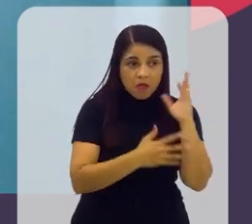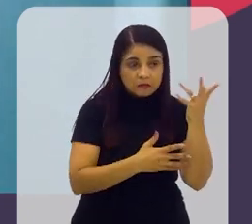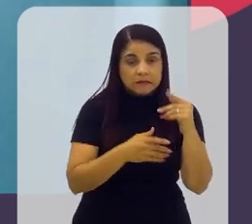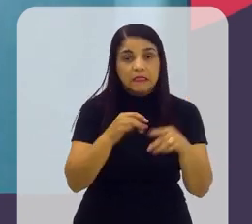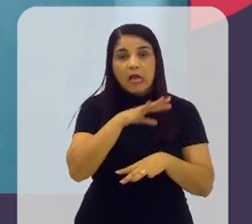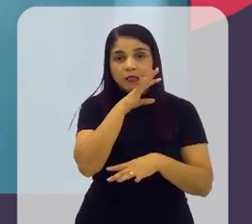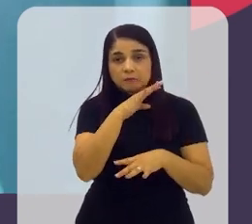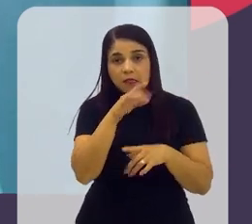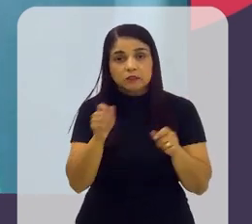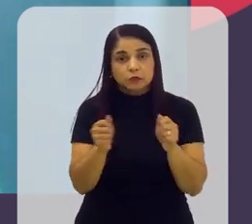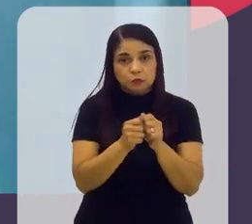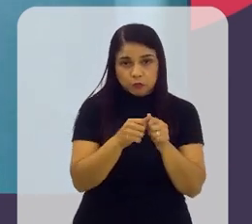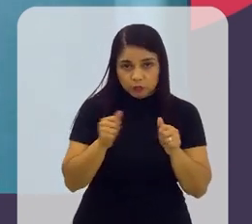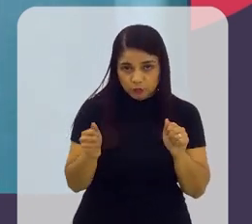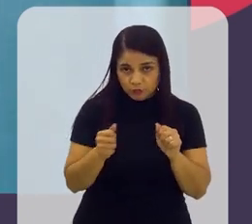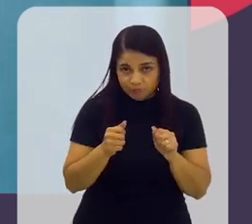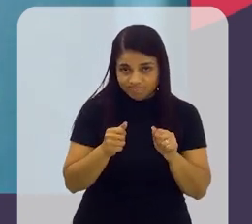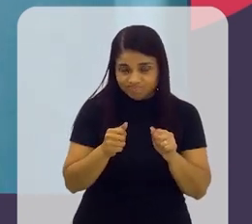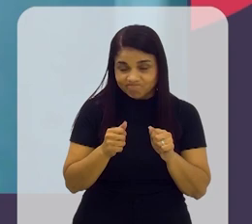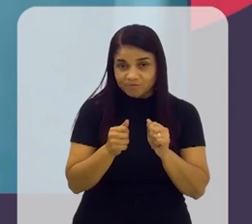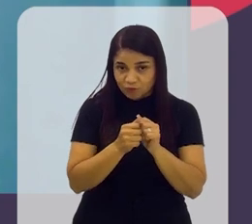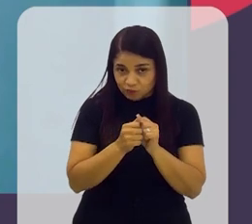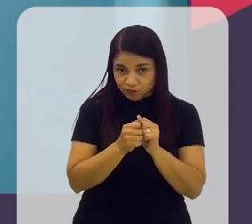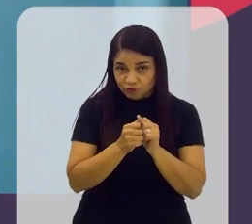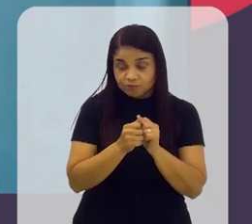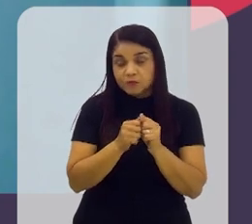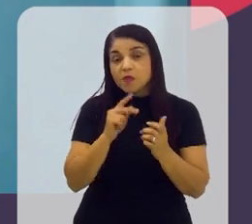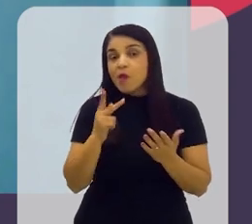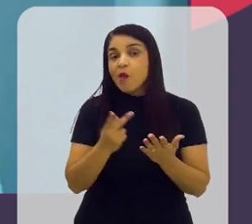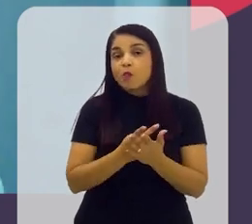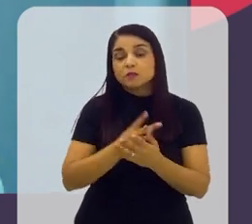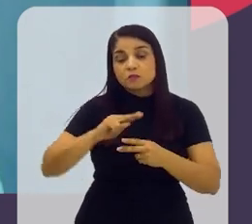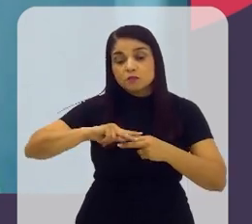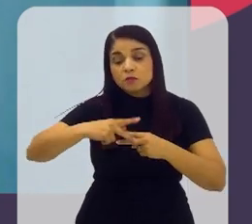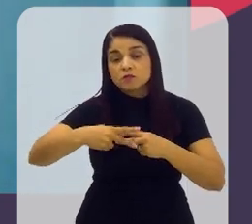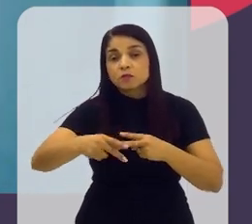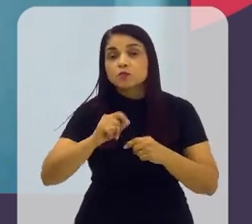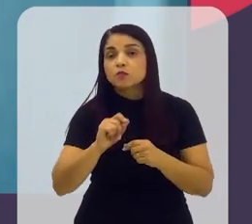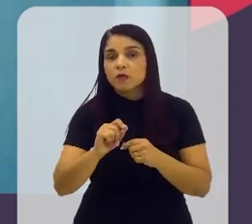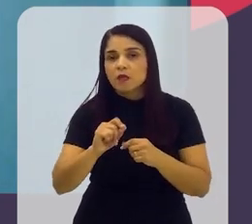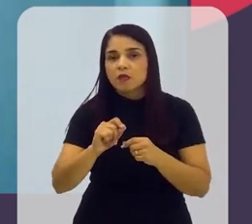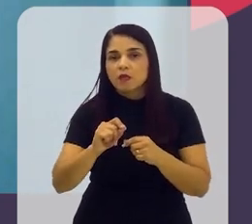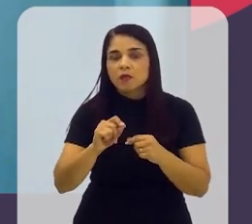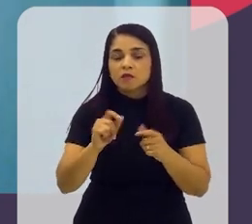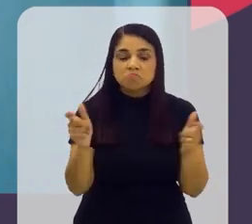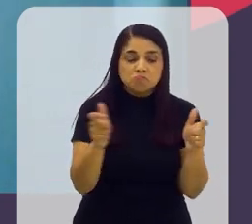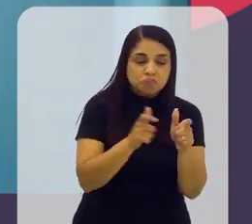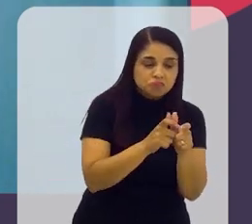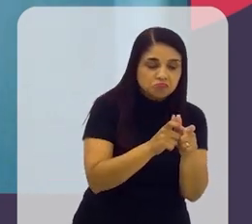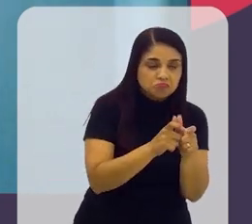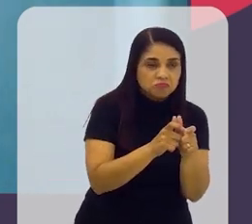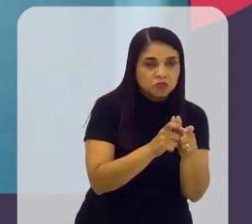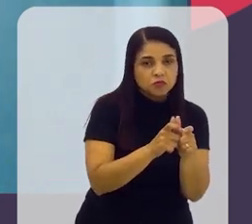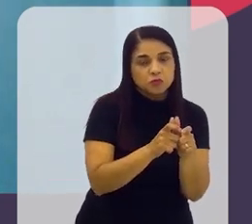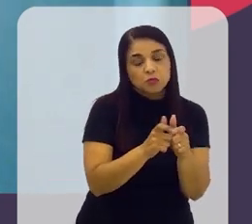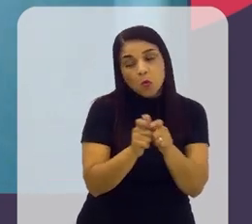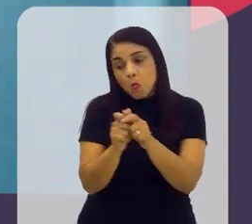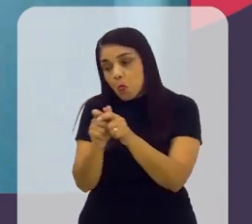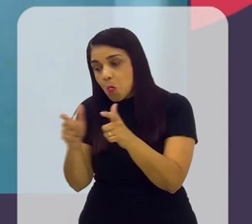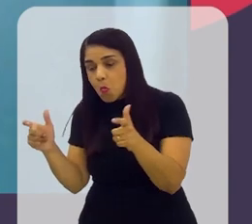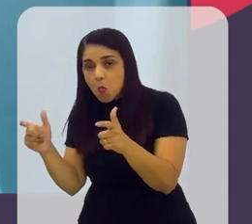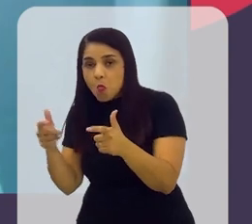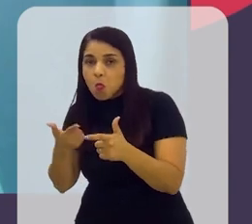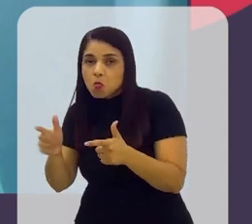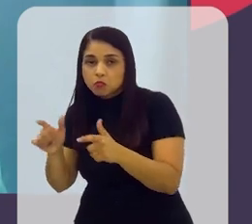gente acabou levando eles com a gente e, como consequência disso, a gente acabou expandindo a distribuição de alguns e reduzindo a expansão de outros,